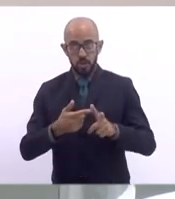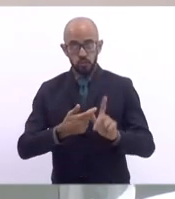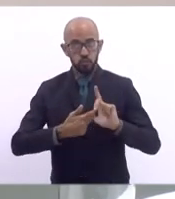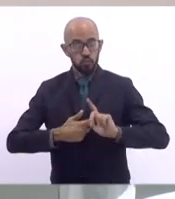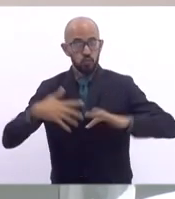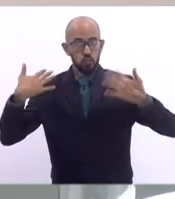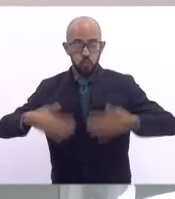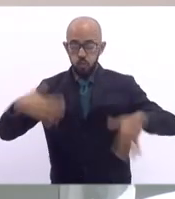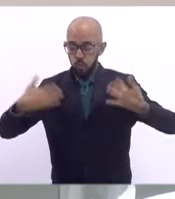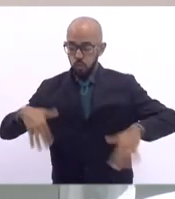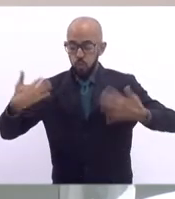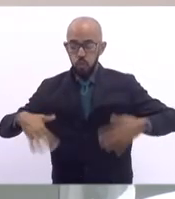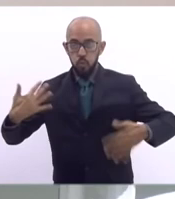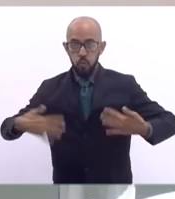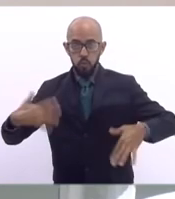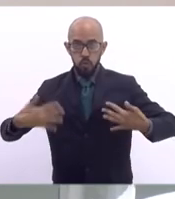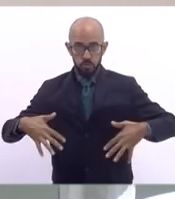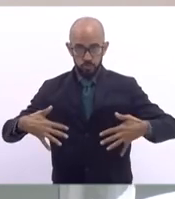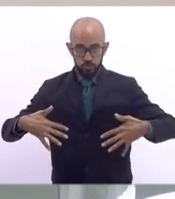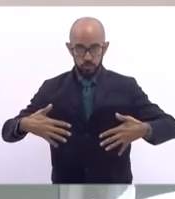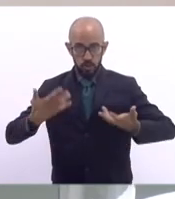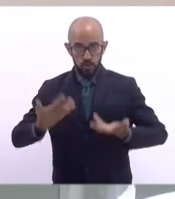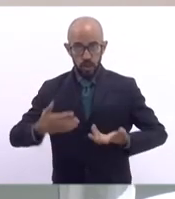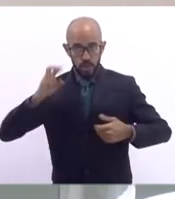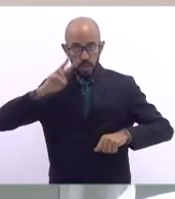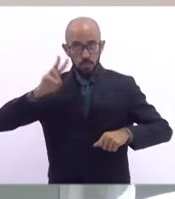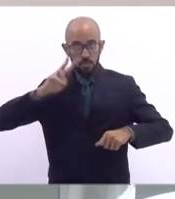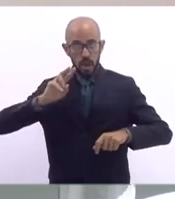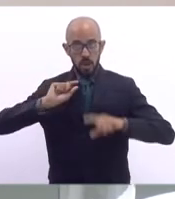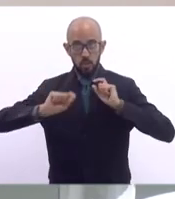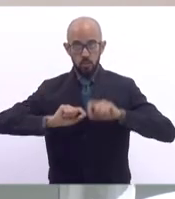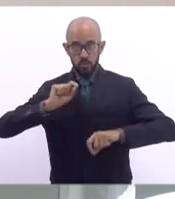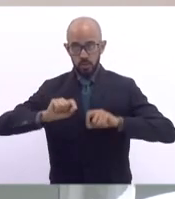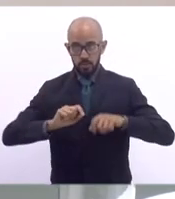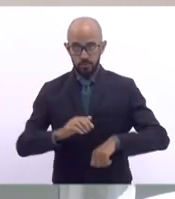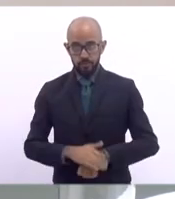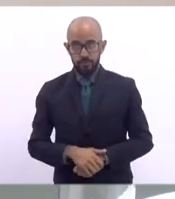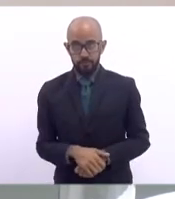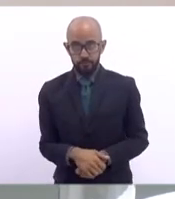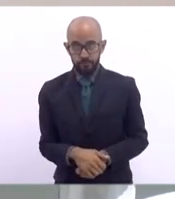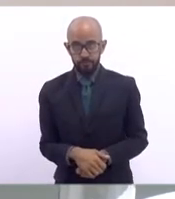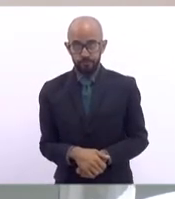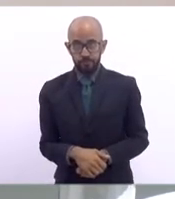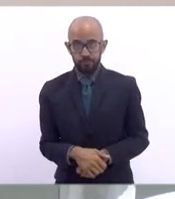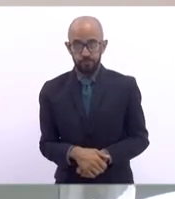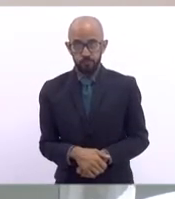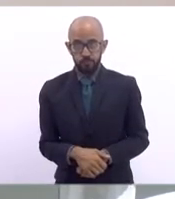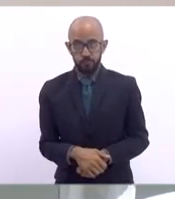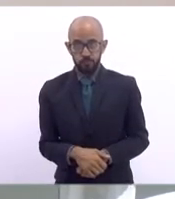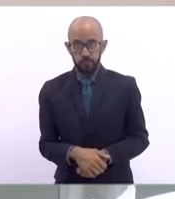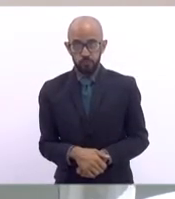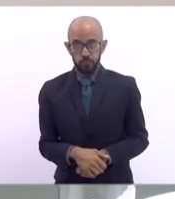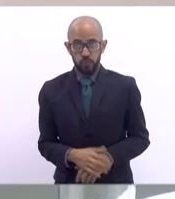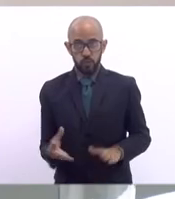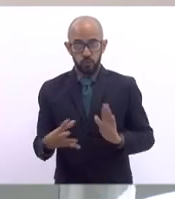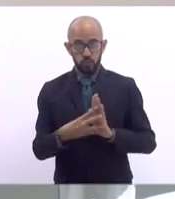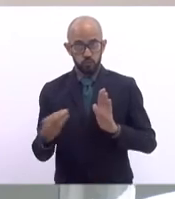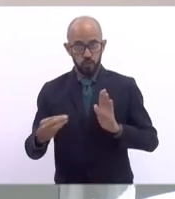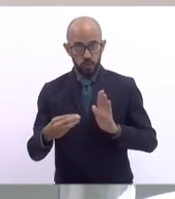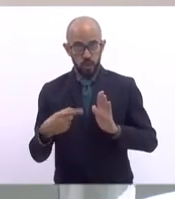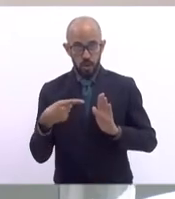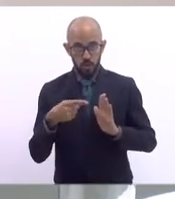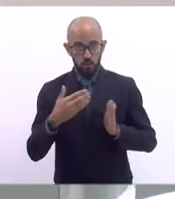inadimplência e eu queria lembrar que o regime nasceu porque